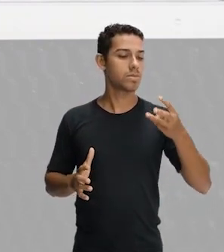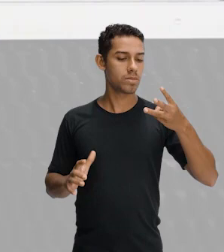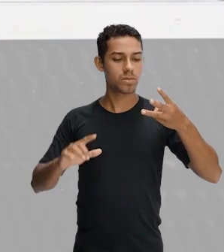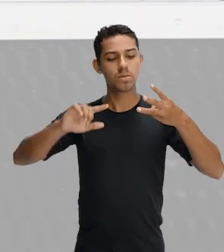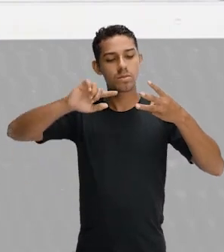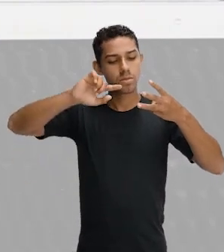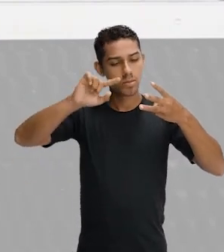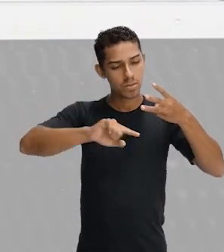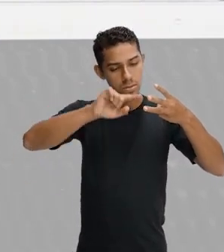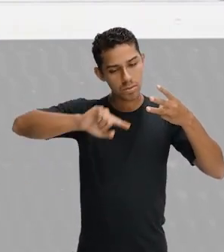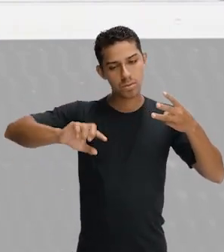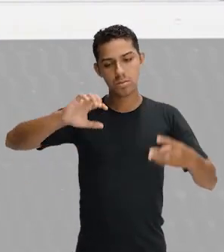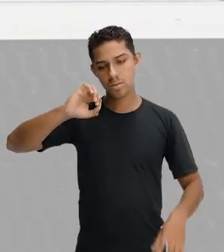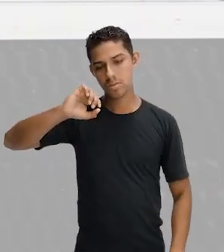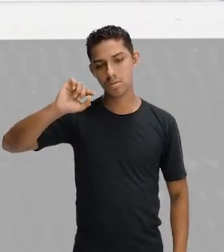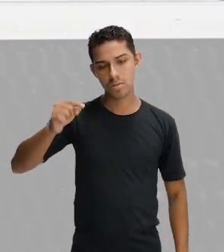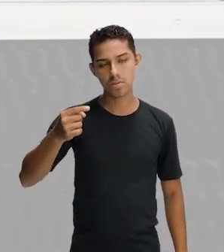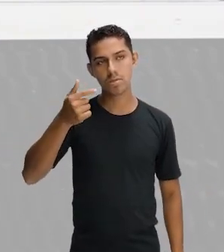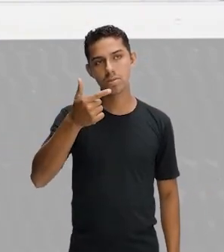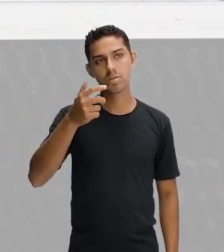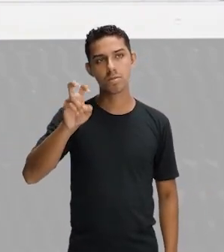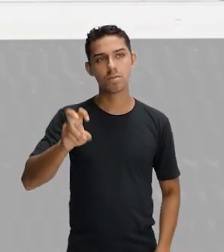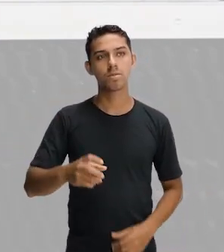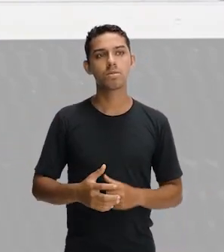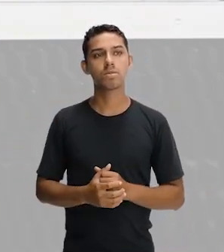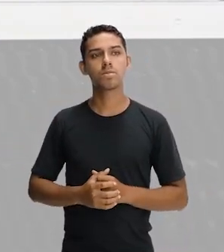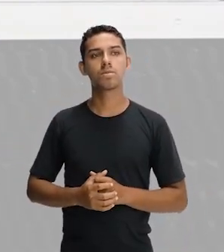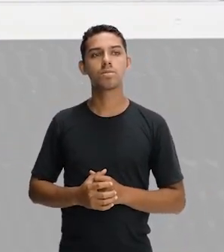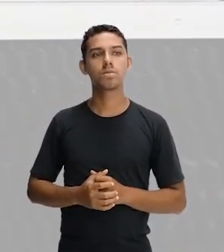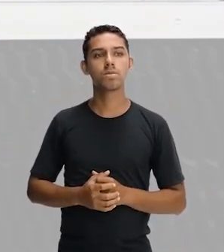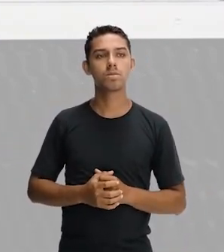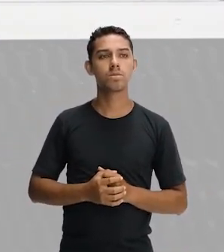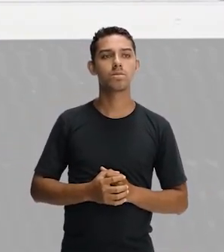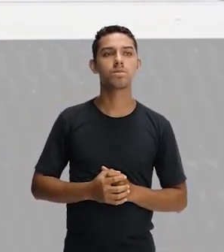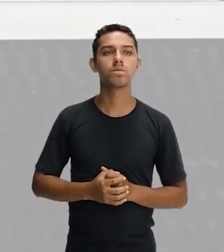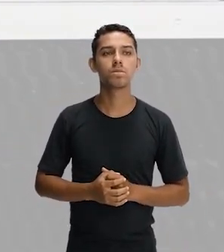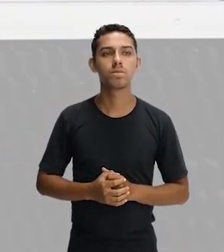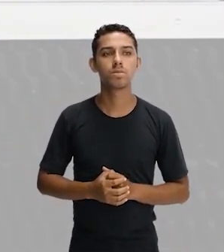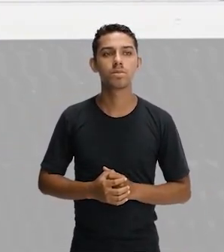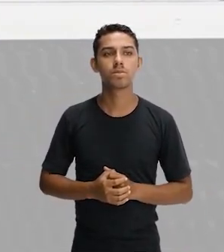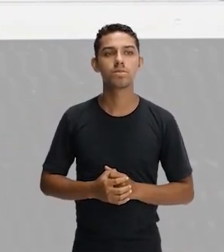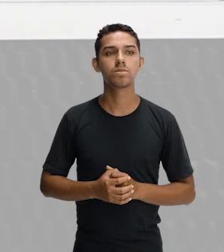vezes 0,25. Isso vai ser igual a